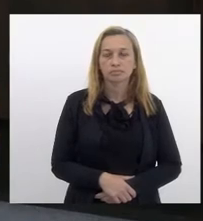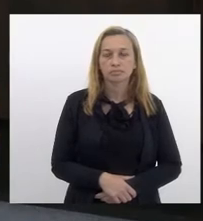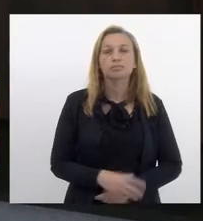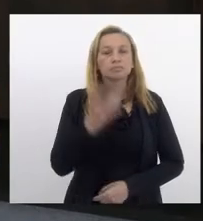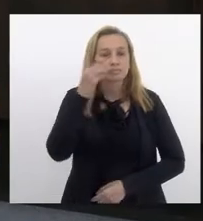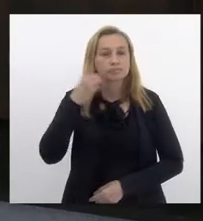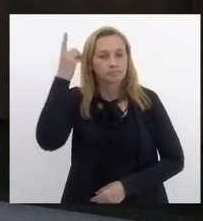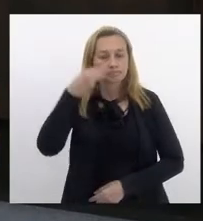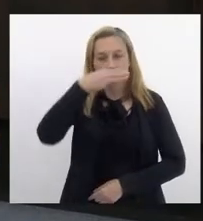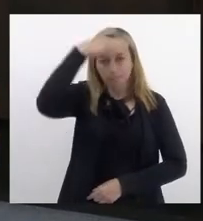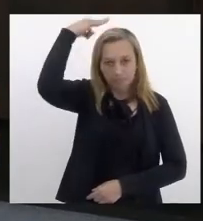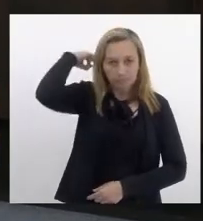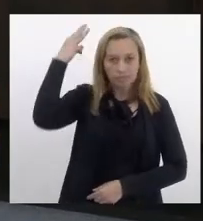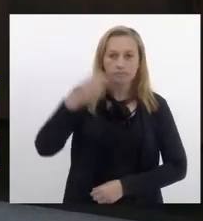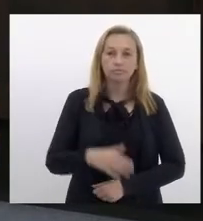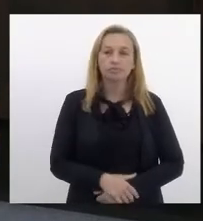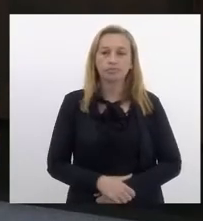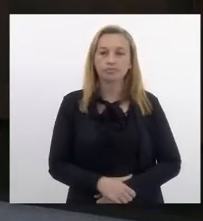Deputado Márcio Pacheco.